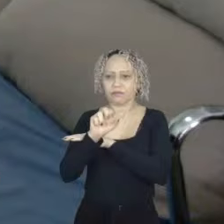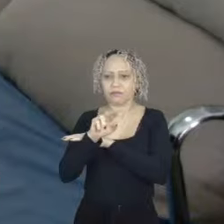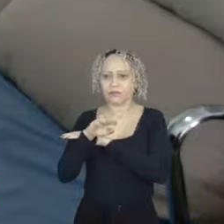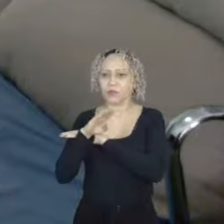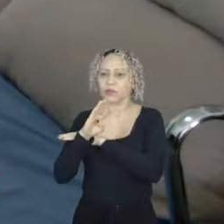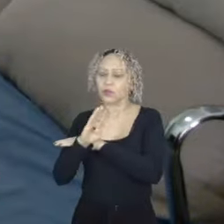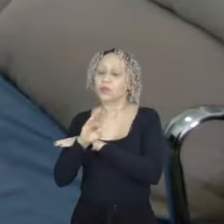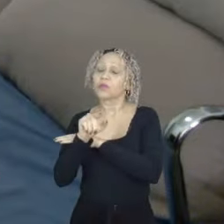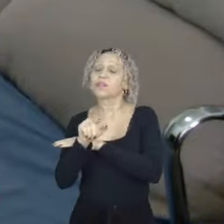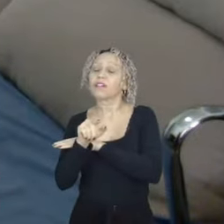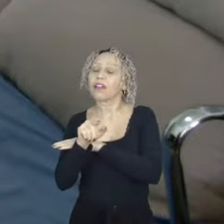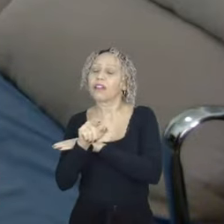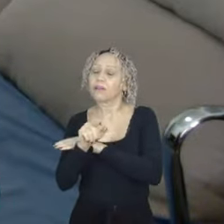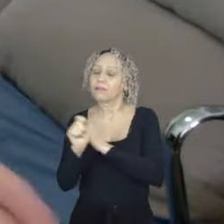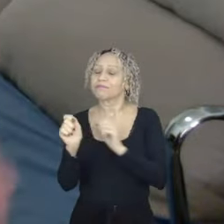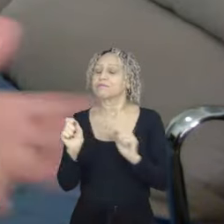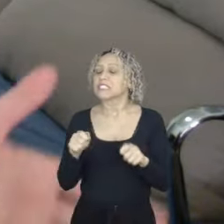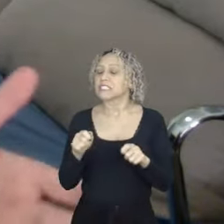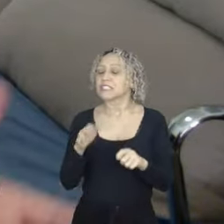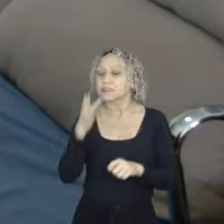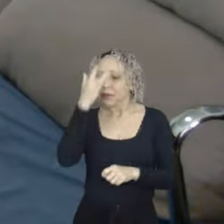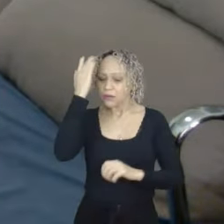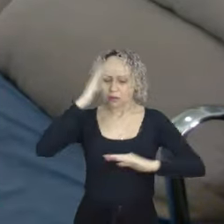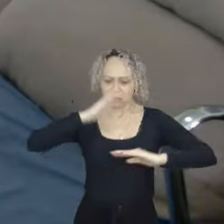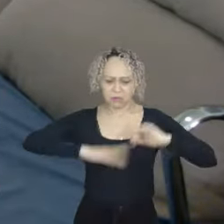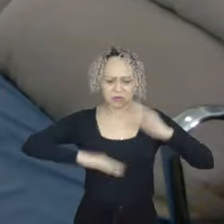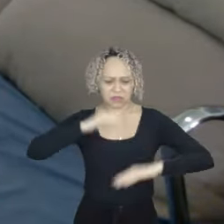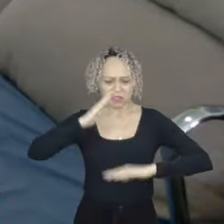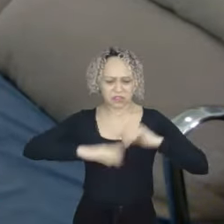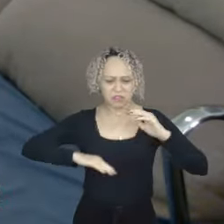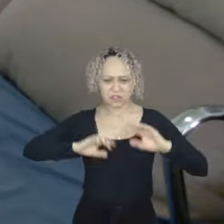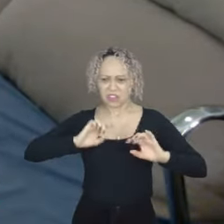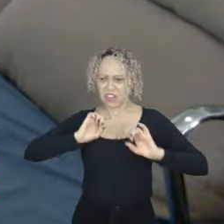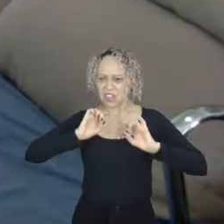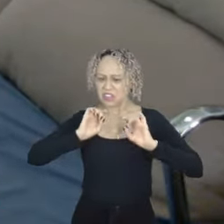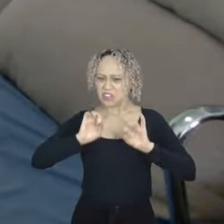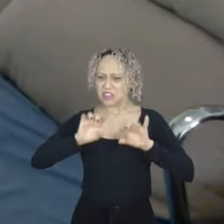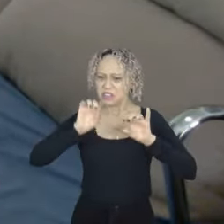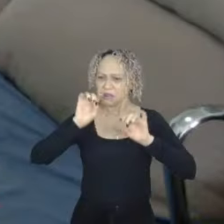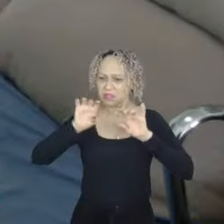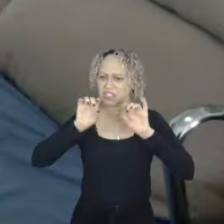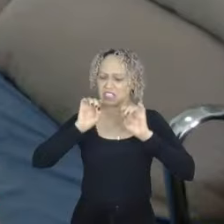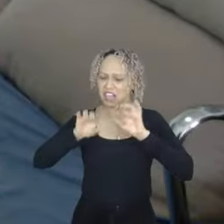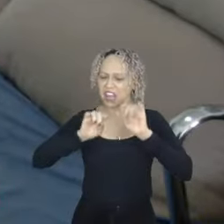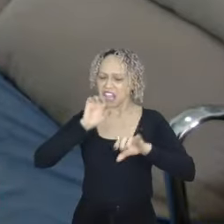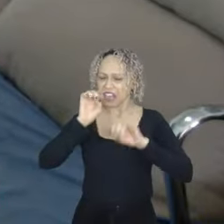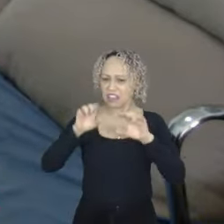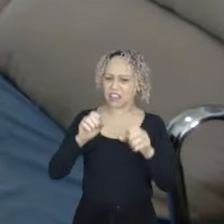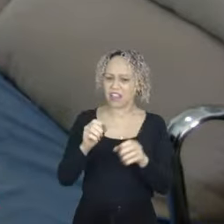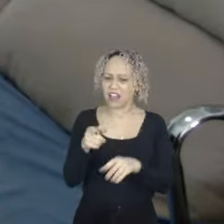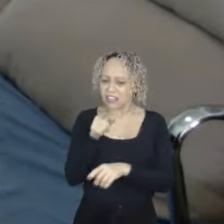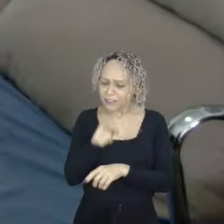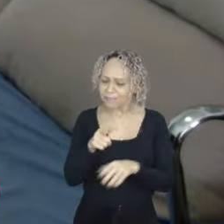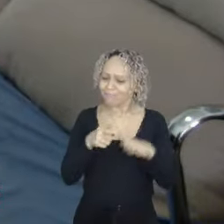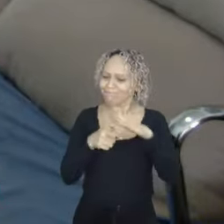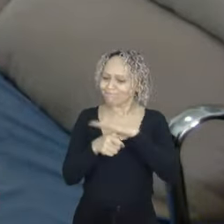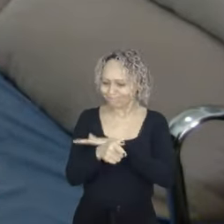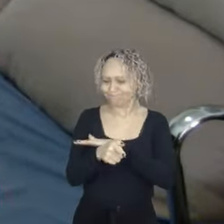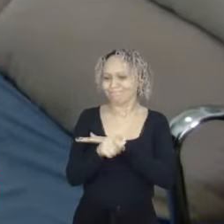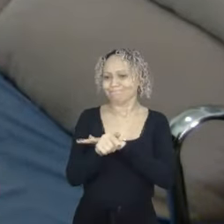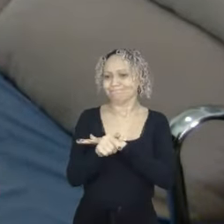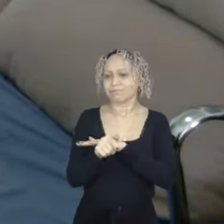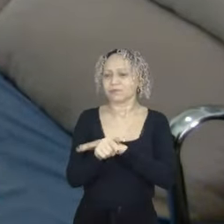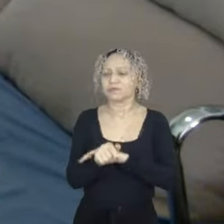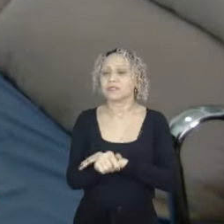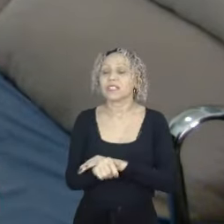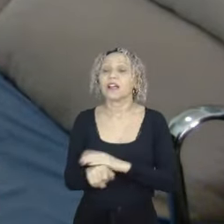mão de obra especializada no uso da tecnologia utilizada nesse submarino. E uma outra vantagem também, muito